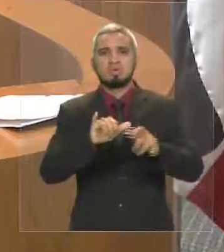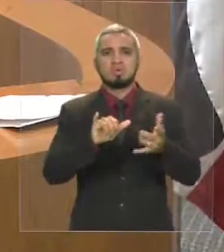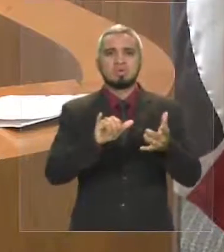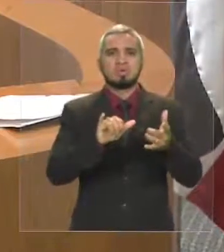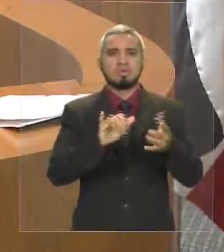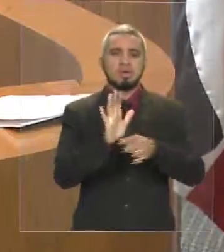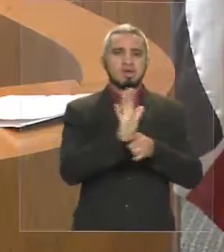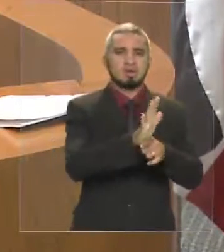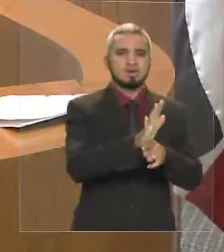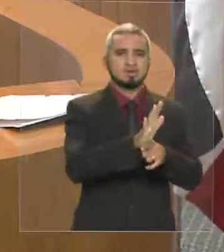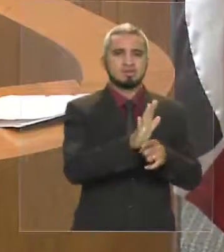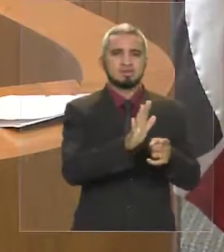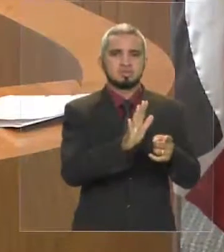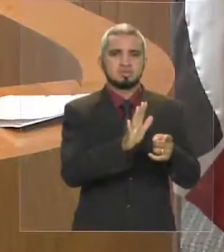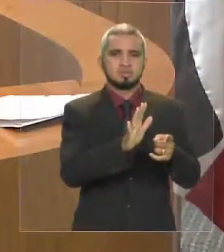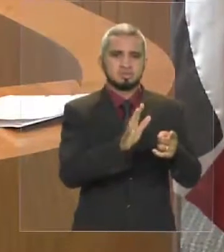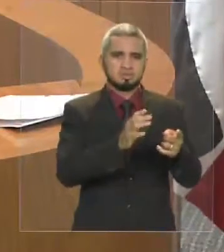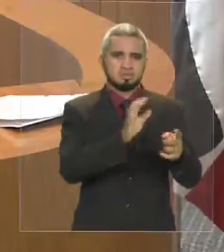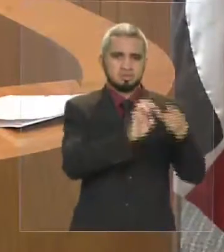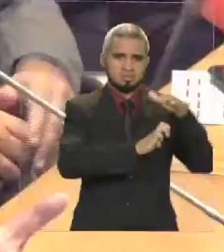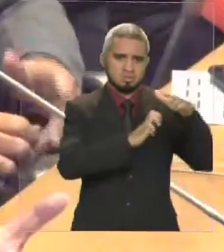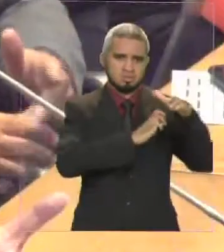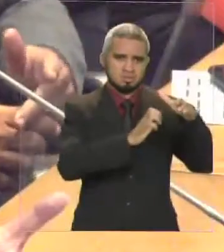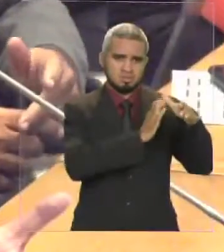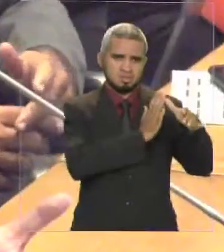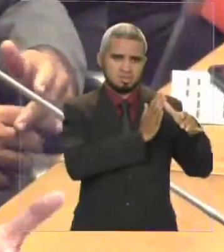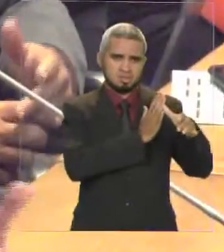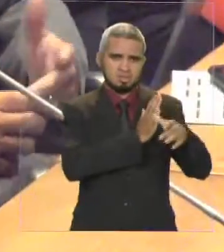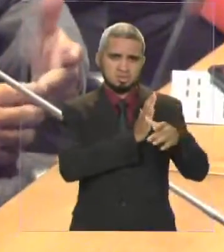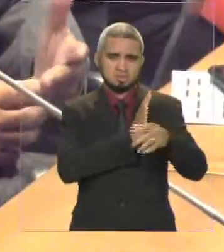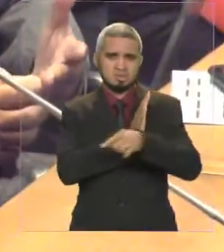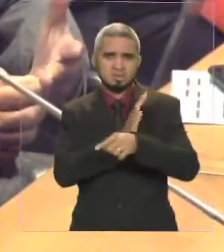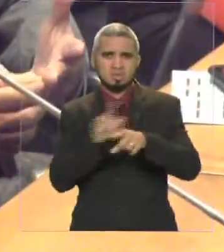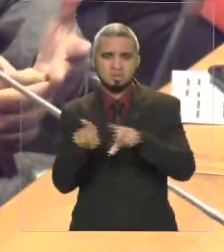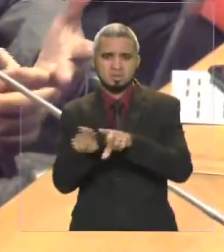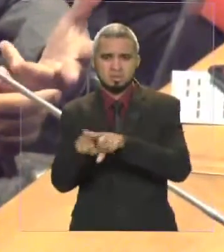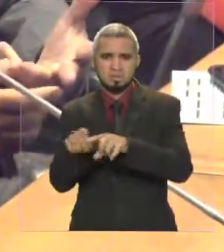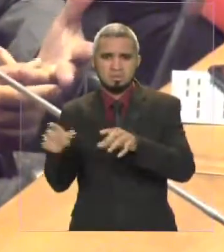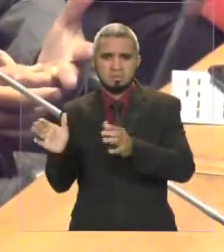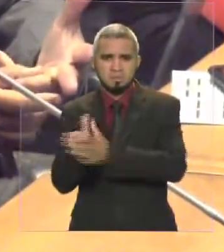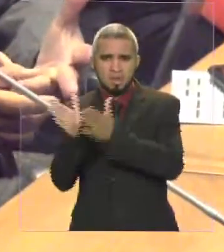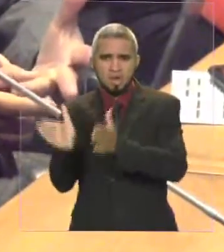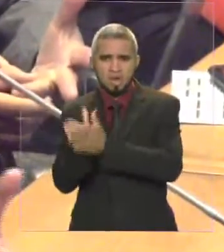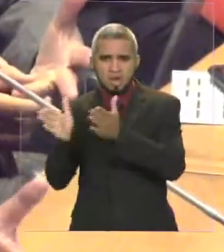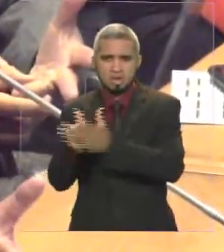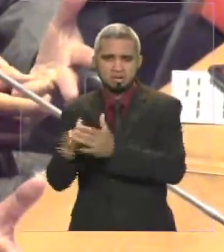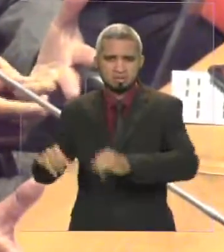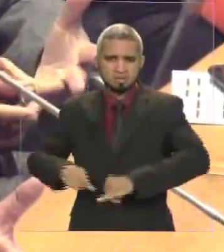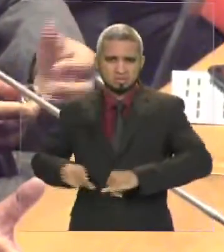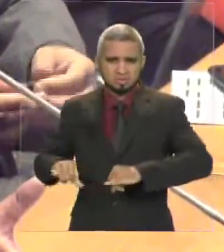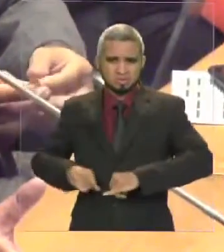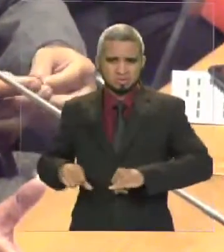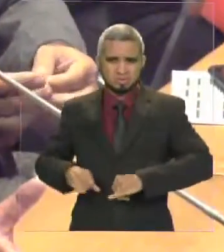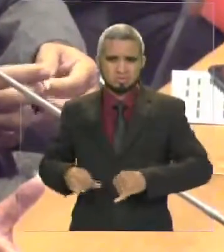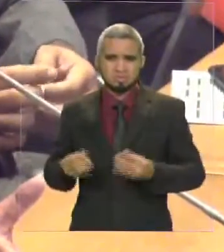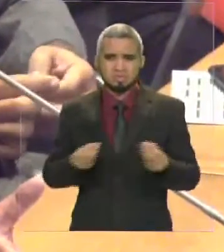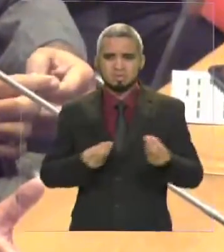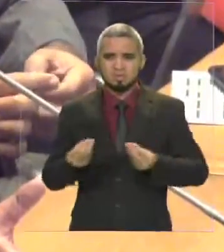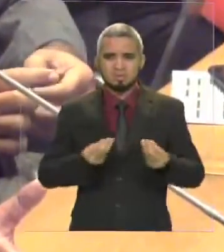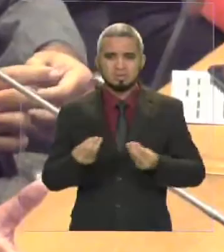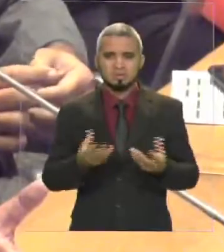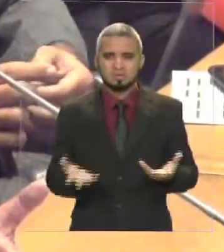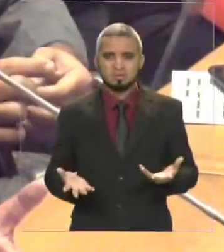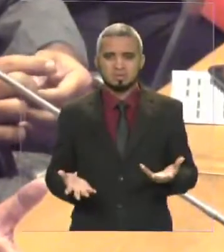os mais pobres, a política fiscal vai na contramão dessa pregação. Aumentou o imposto para os mais pobres,